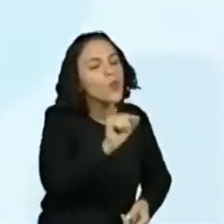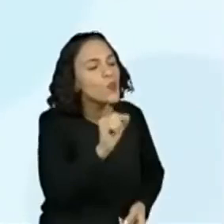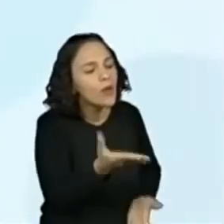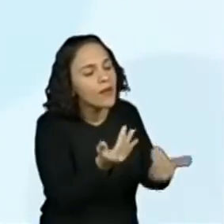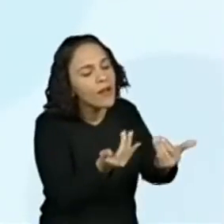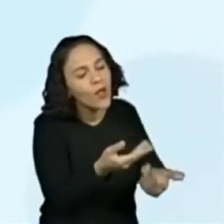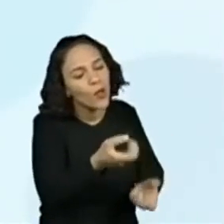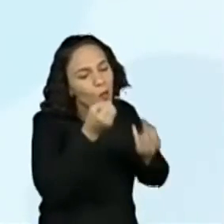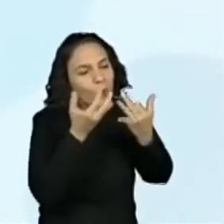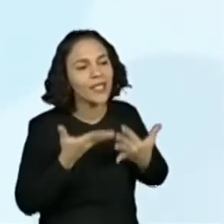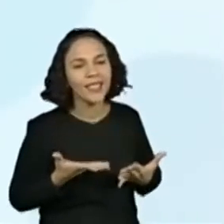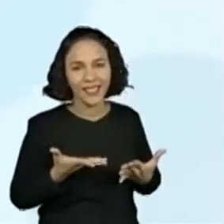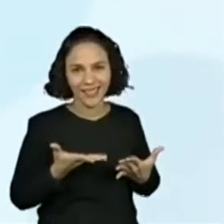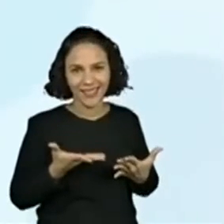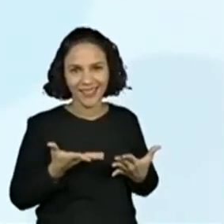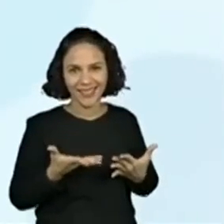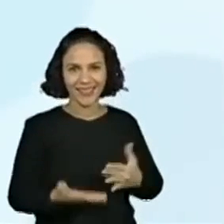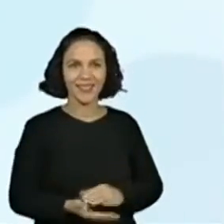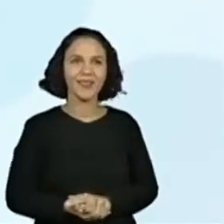Para